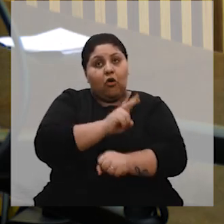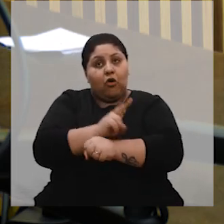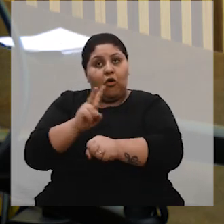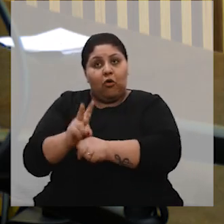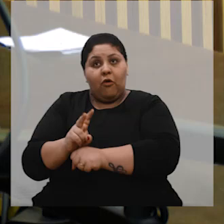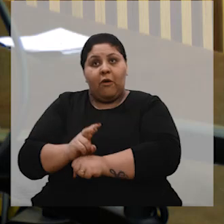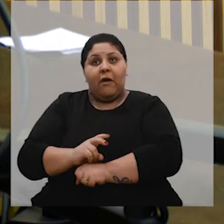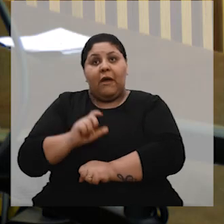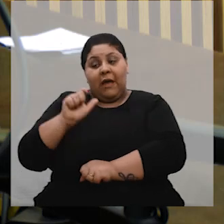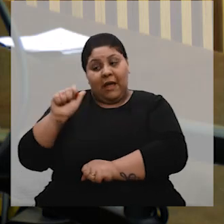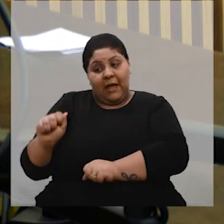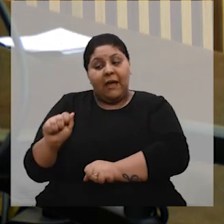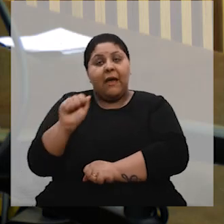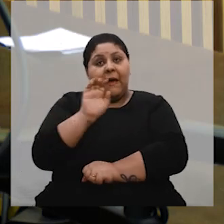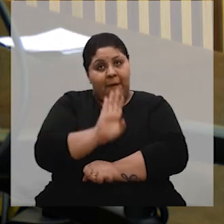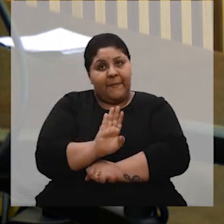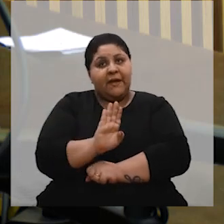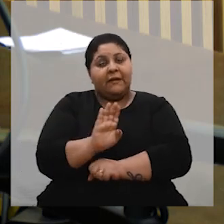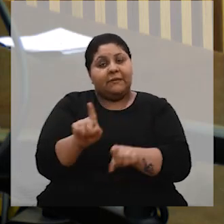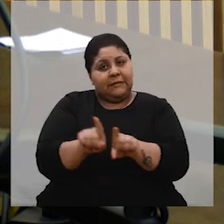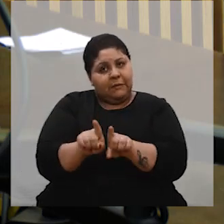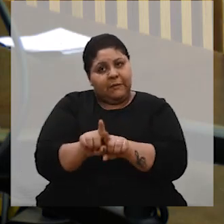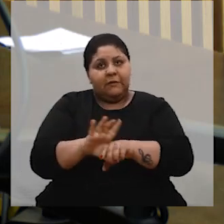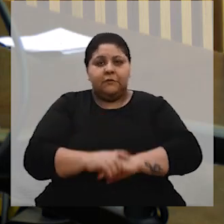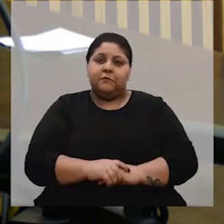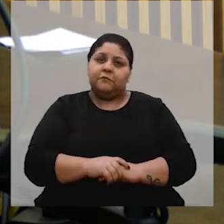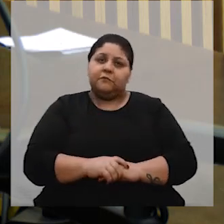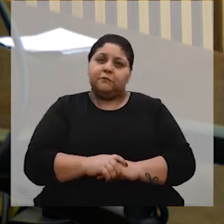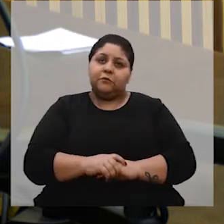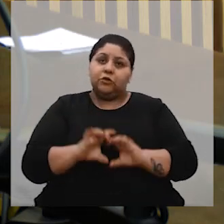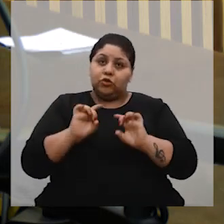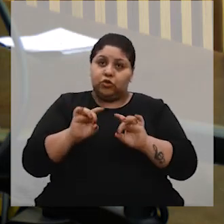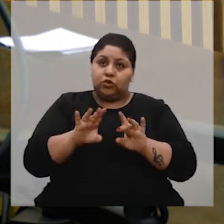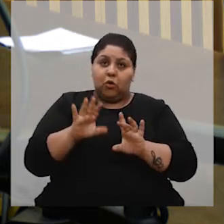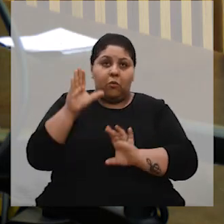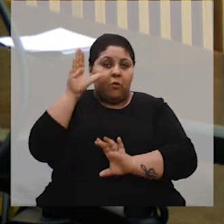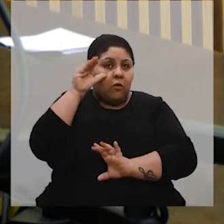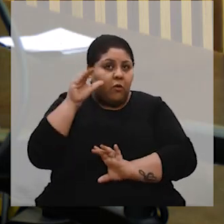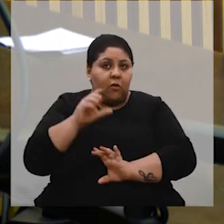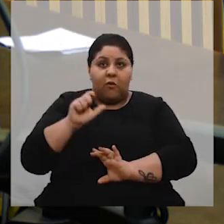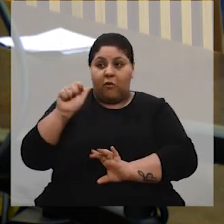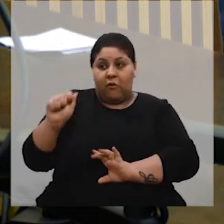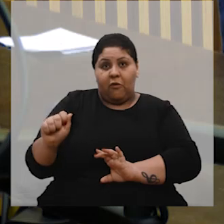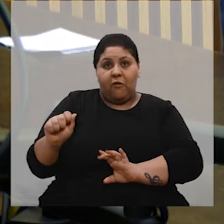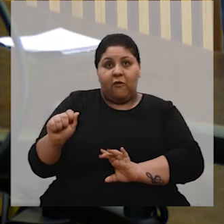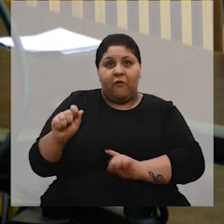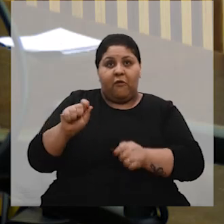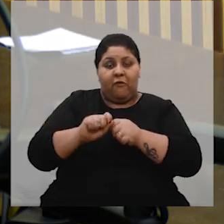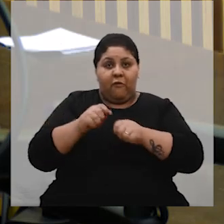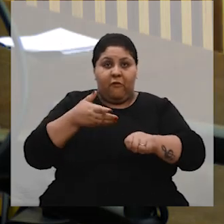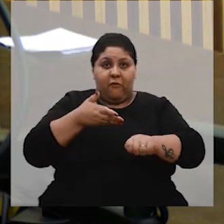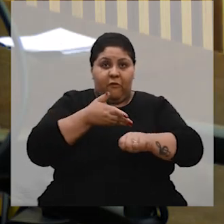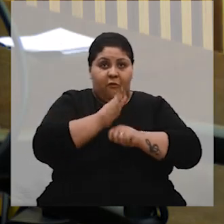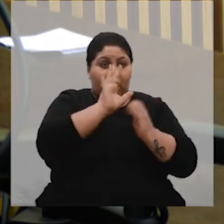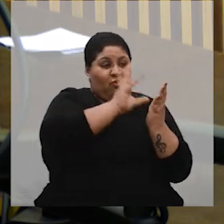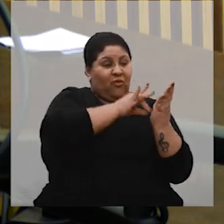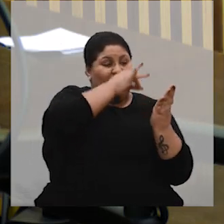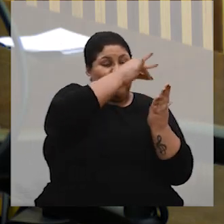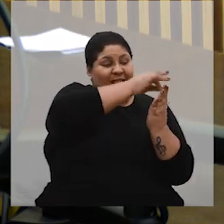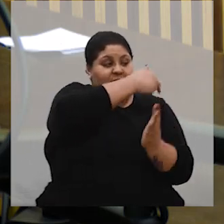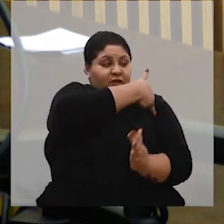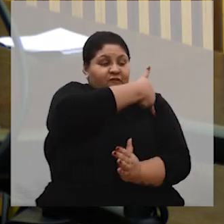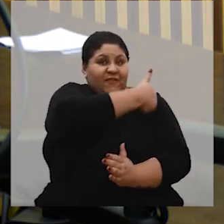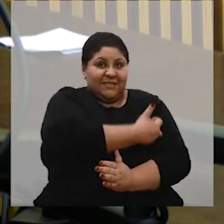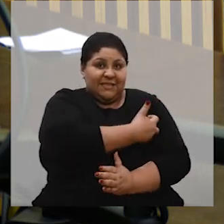prevenir tanto a hepatite A quanto a hepatite B. Uma ressalva só, que a hepatite A não fazia parte do calendário de